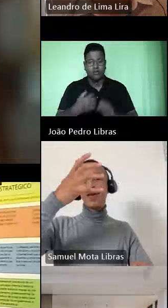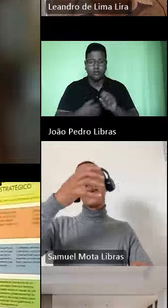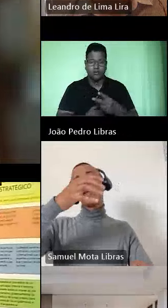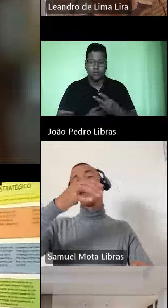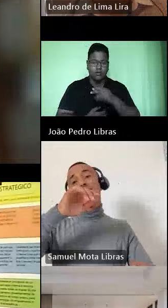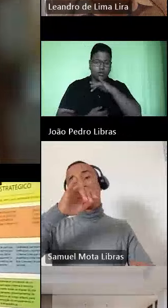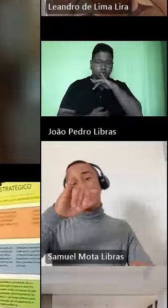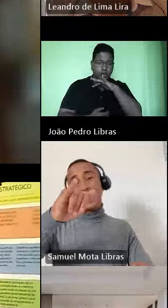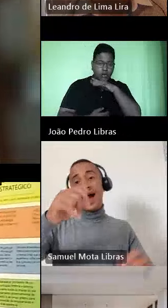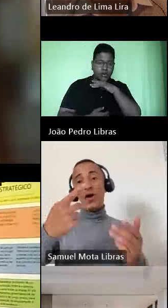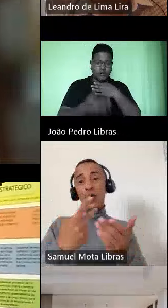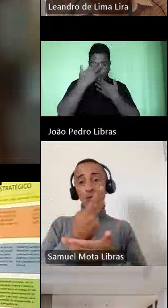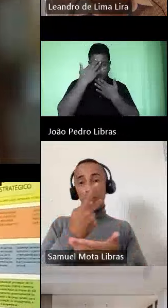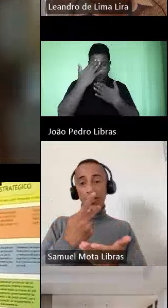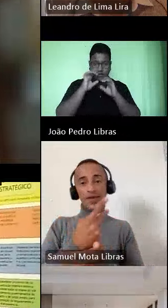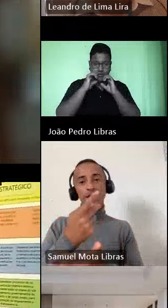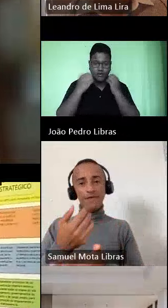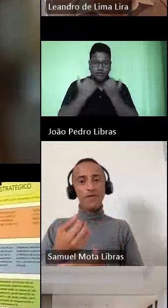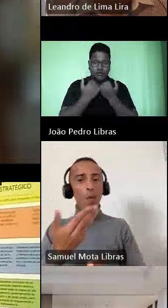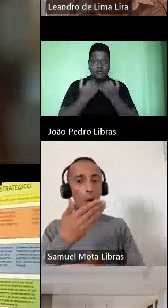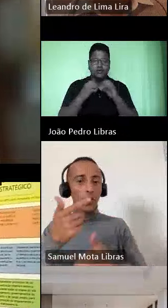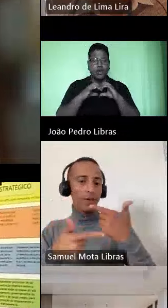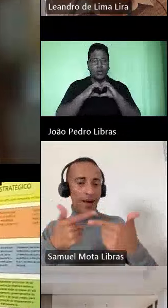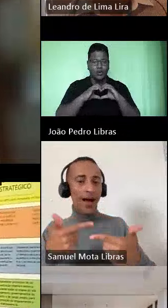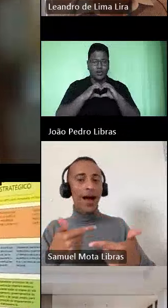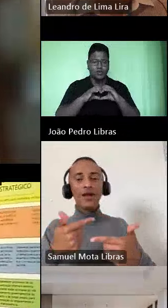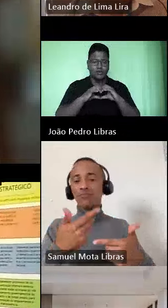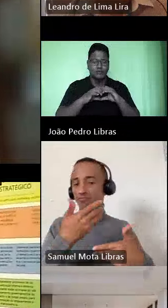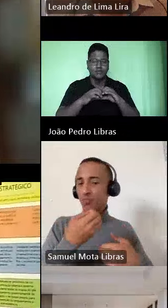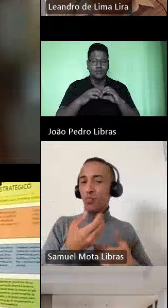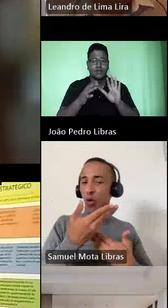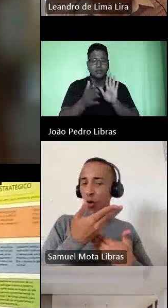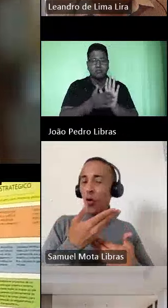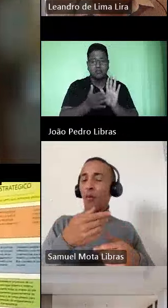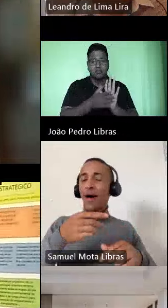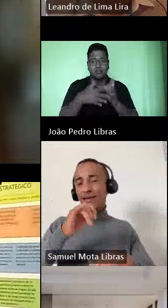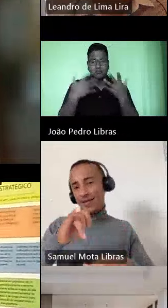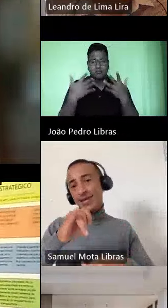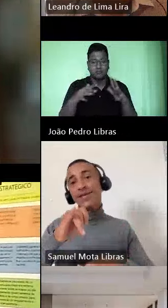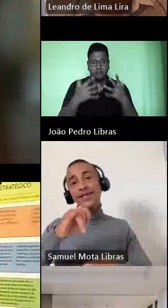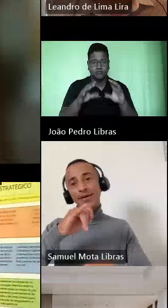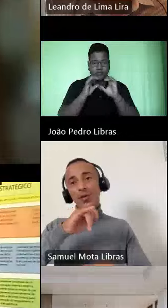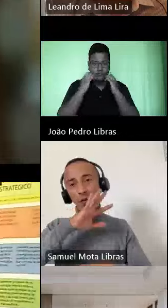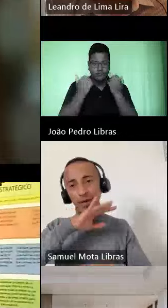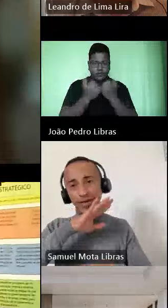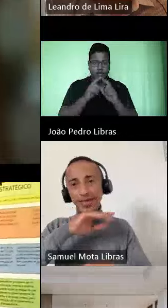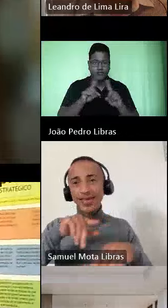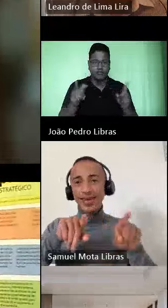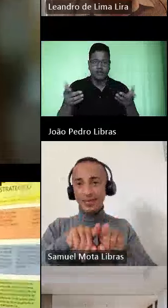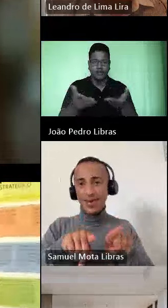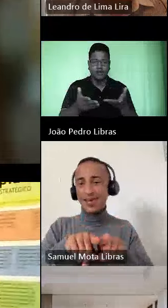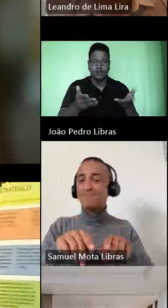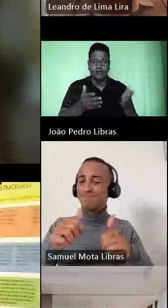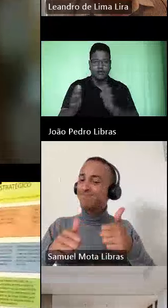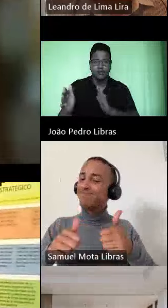evento eu vou aí já botaram um coraçãozinho aqui mas parabéns pelo evento mas agora se vem a parte difícil né da